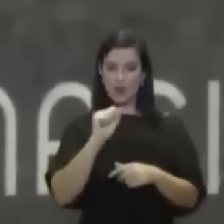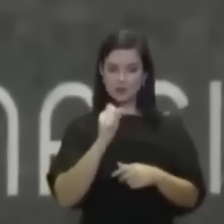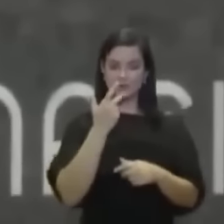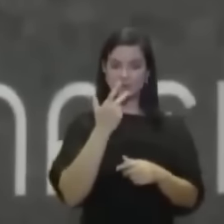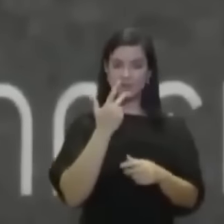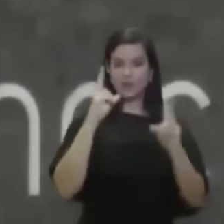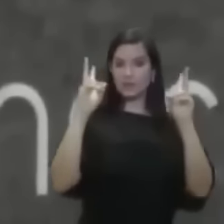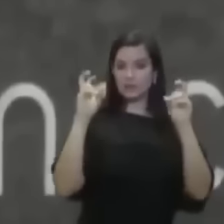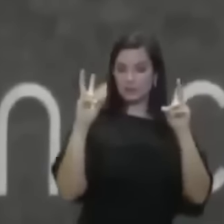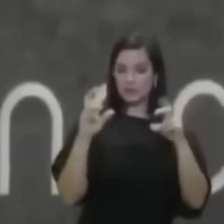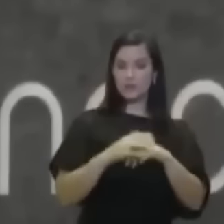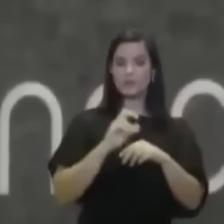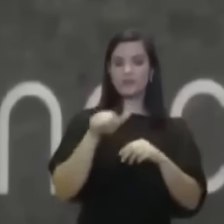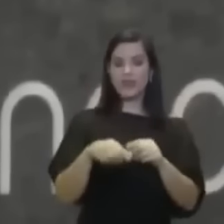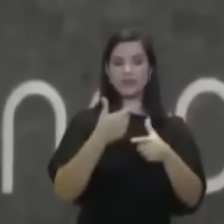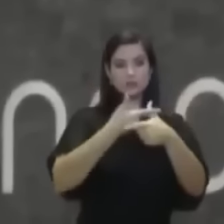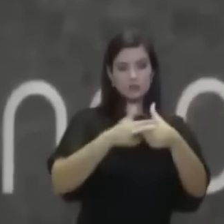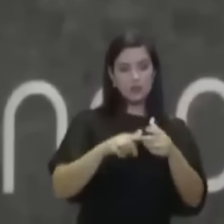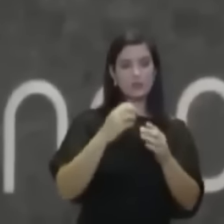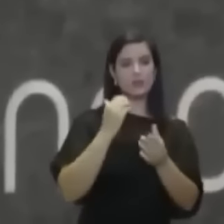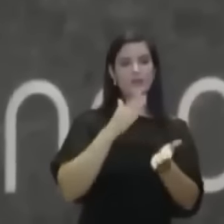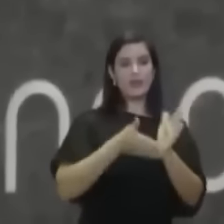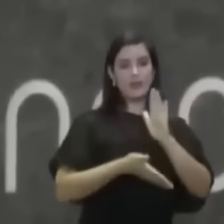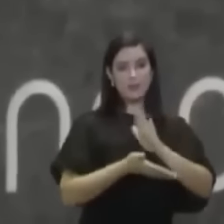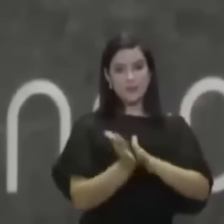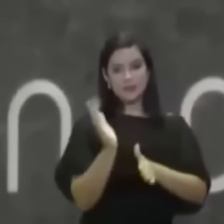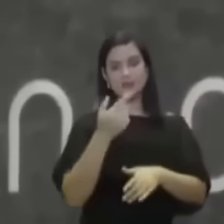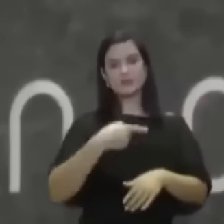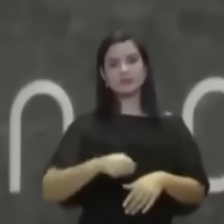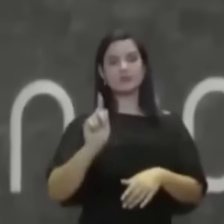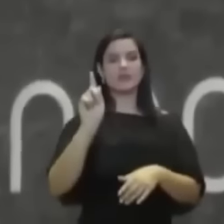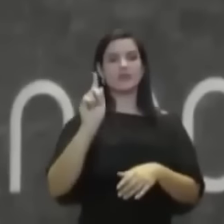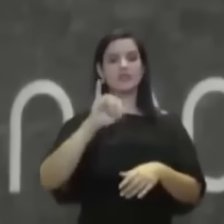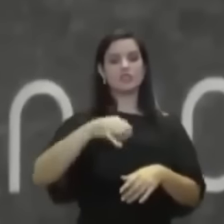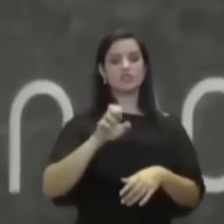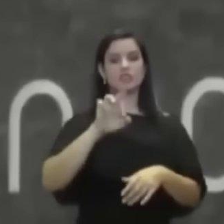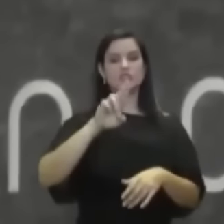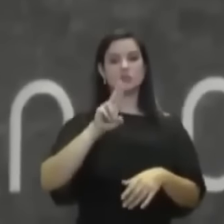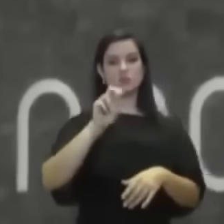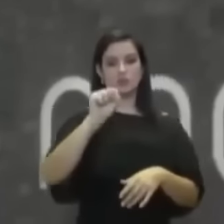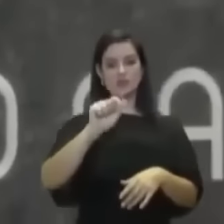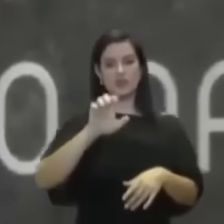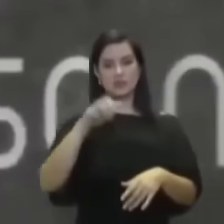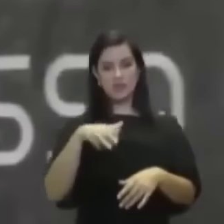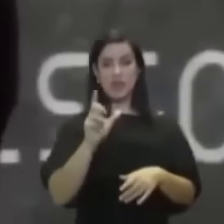partida para Jerusalém. A palavra partida no grego aí é êxodos, de onde vem a nossa palavra portuguesa êxodo. Assim como o êxodo